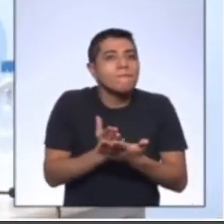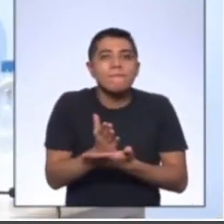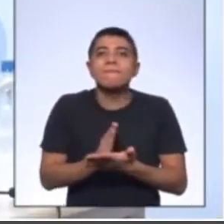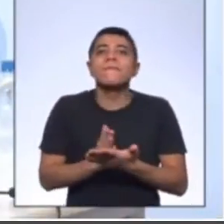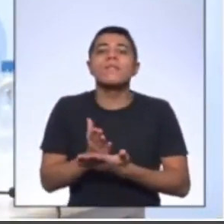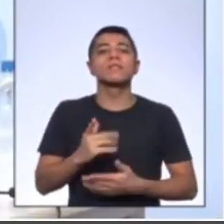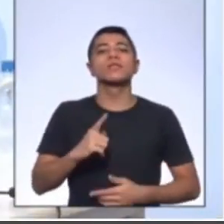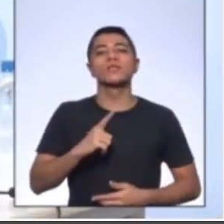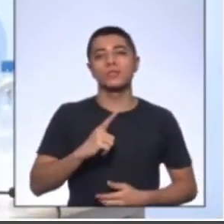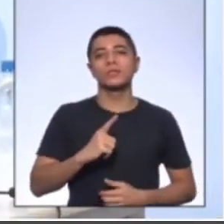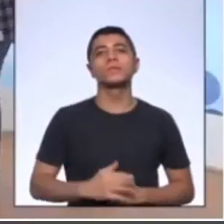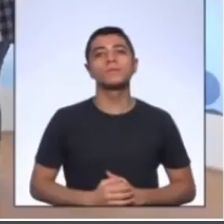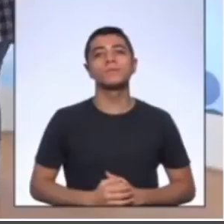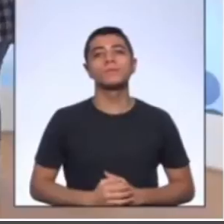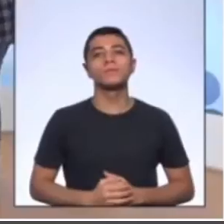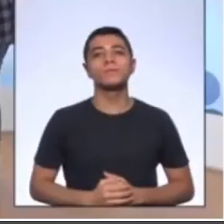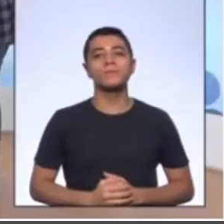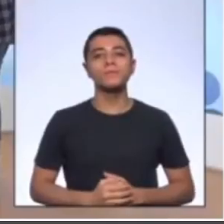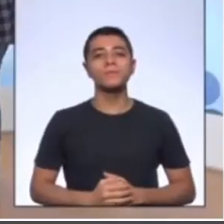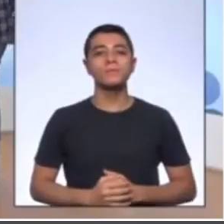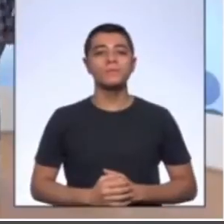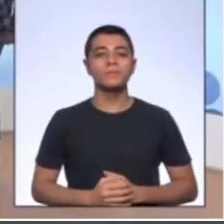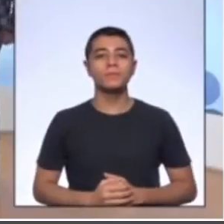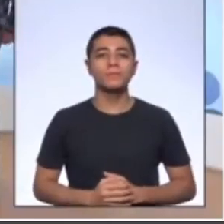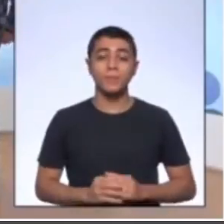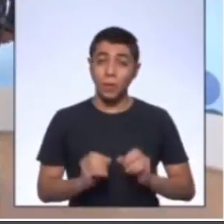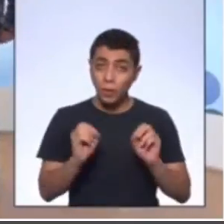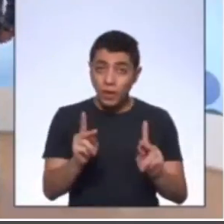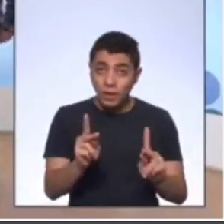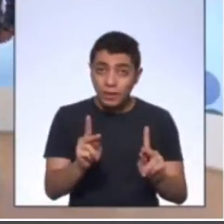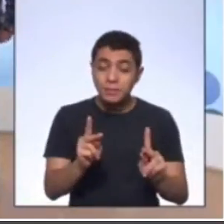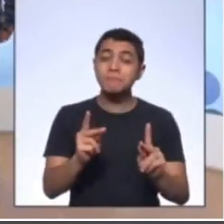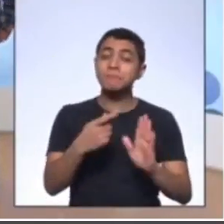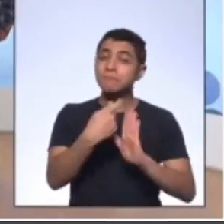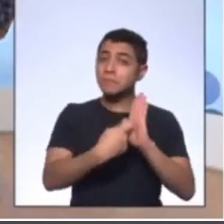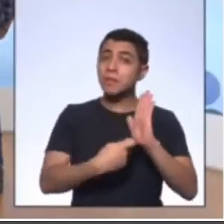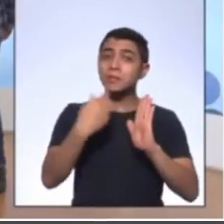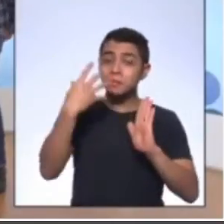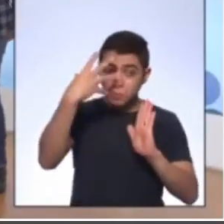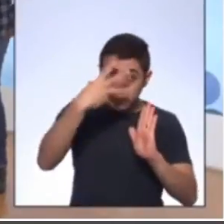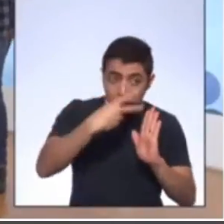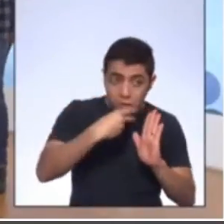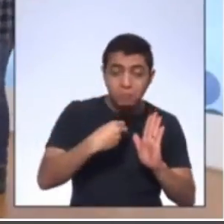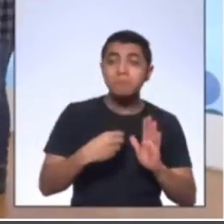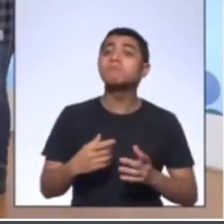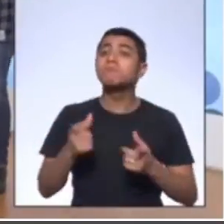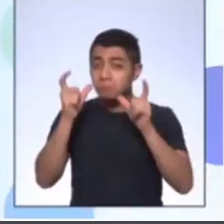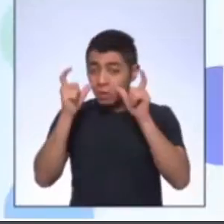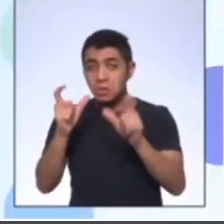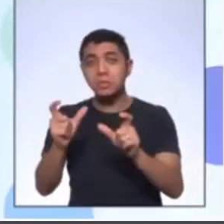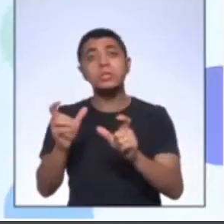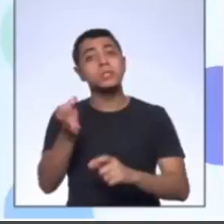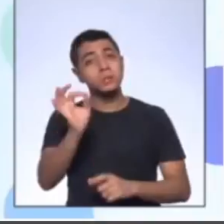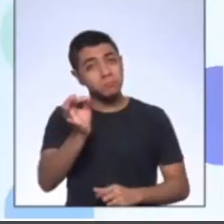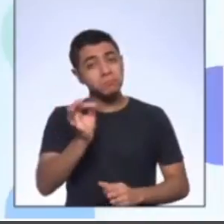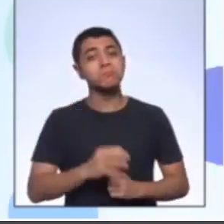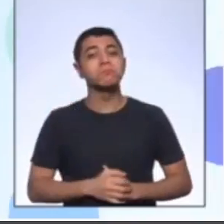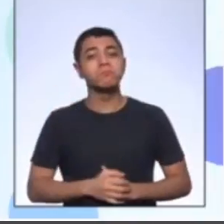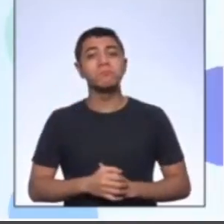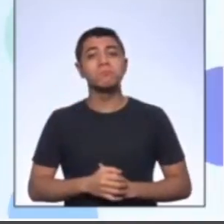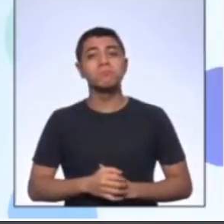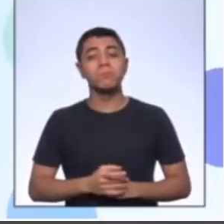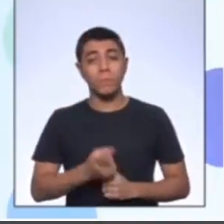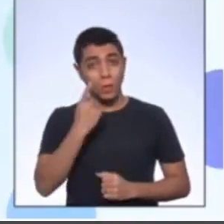o prefeito na professora bonito texto interessante né muito olha só é